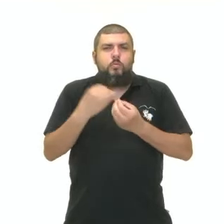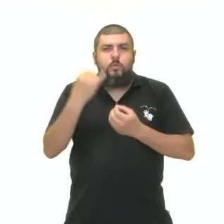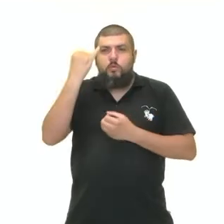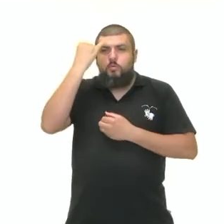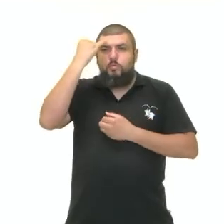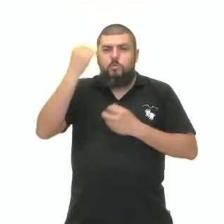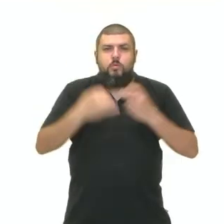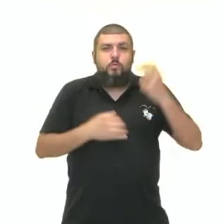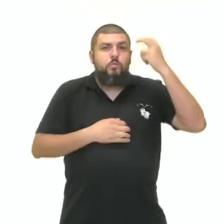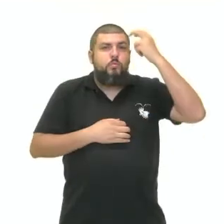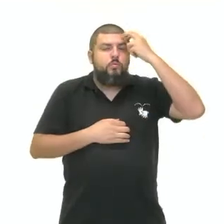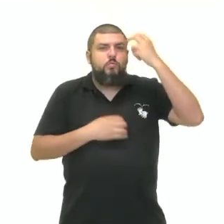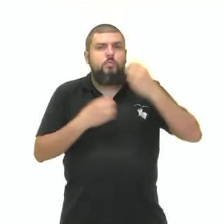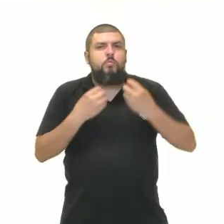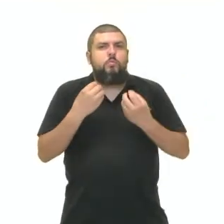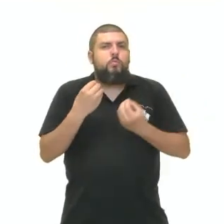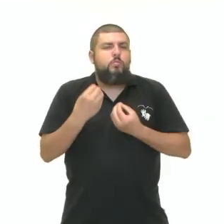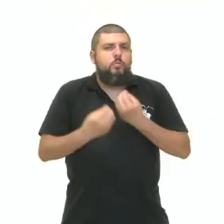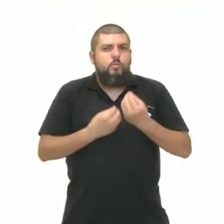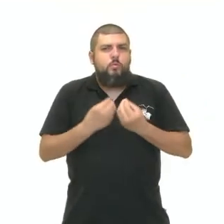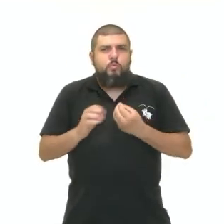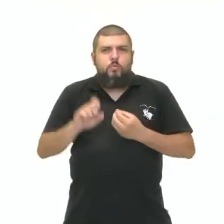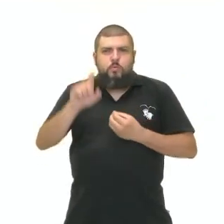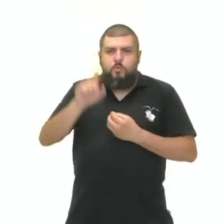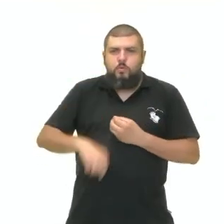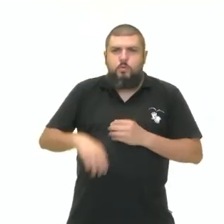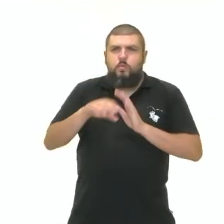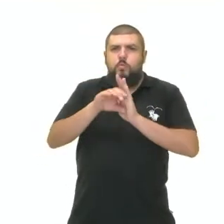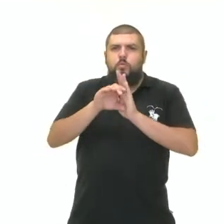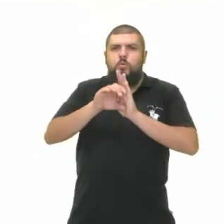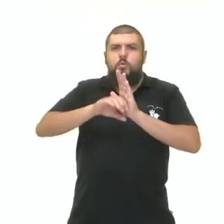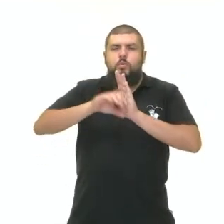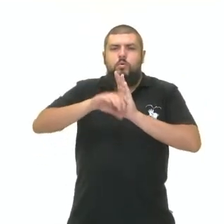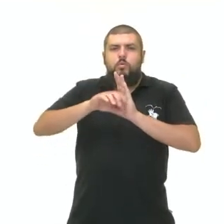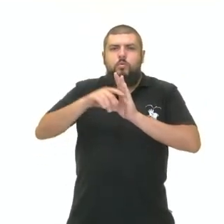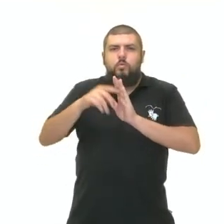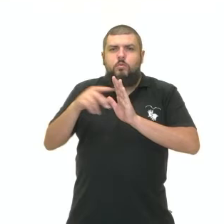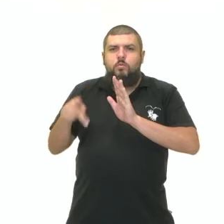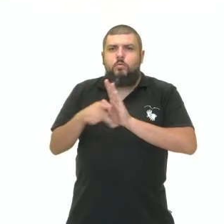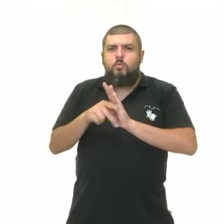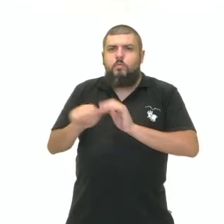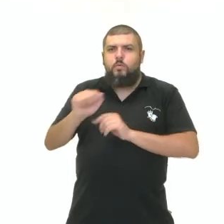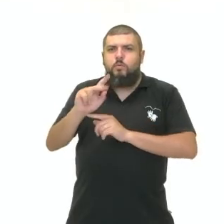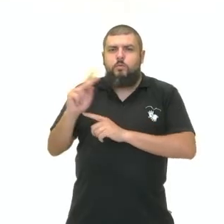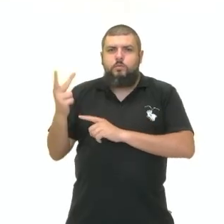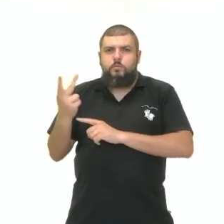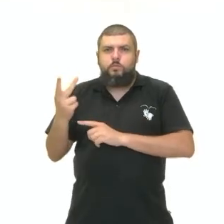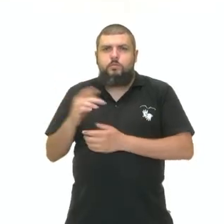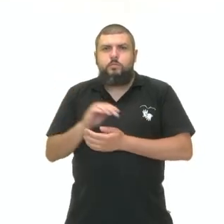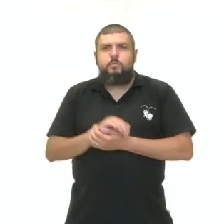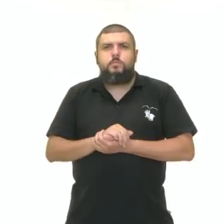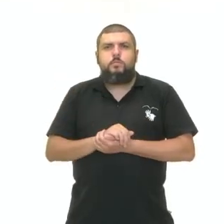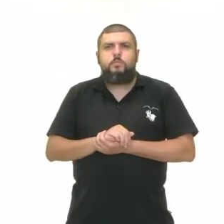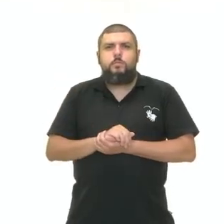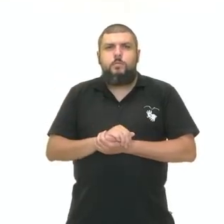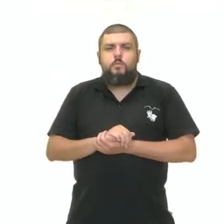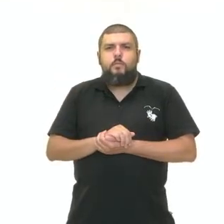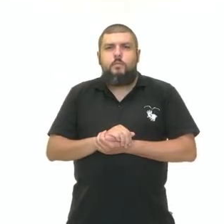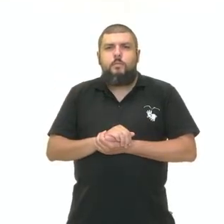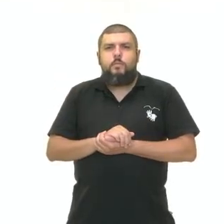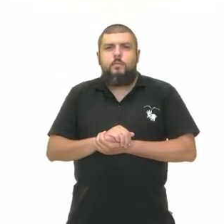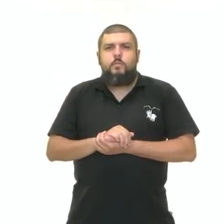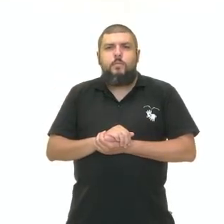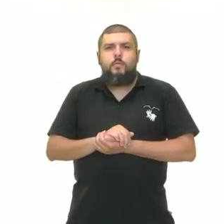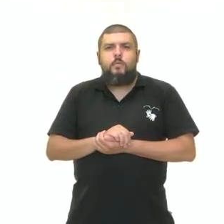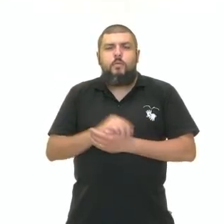indústria cultural. Esse conceito criado pelos alemães Adorno e Horkheimer, também numa visão marxista. Os autores da escola de